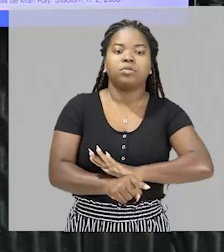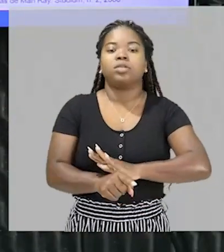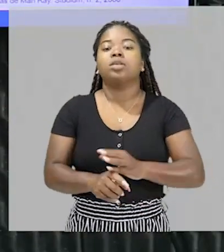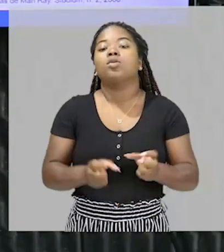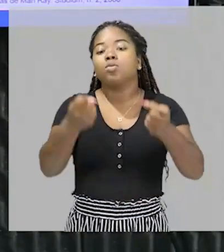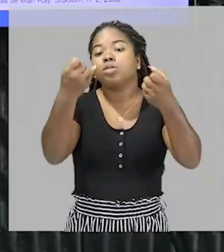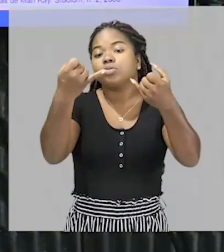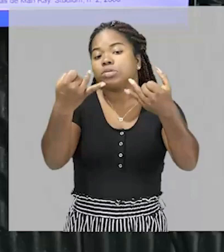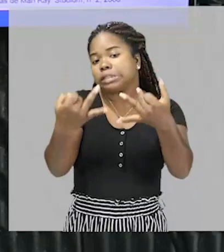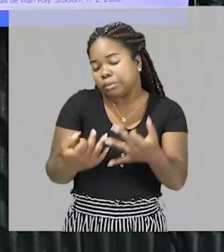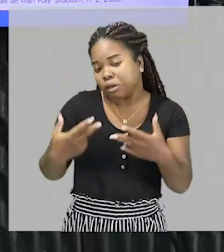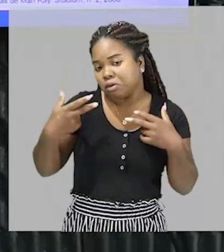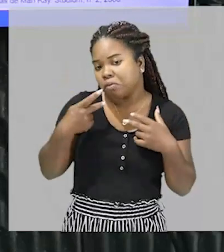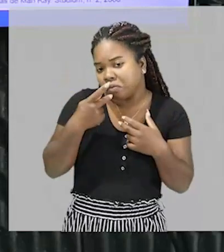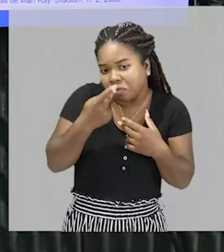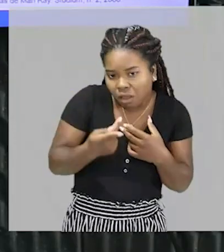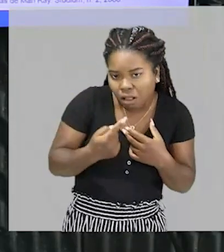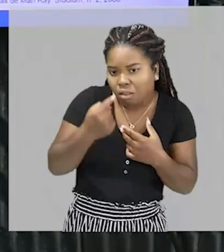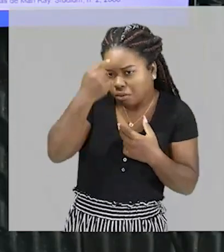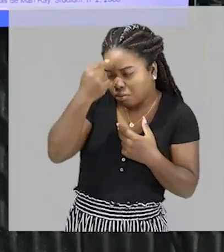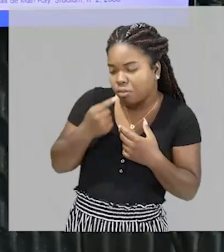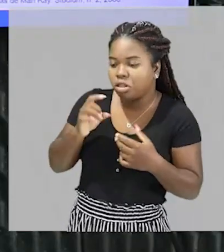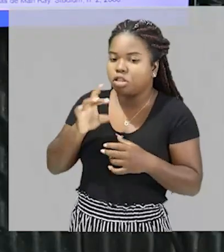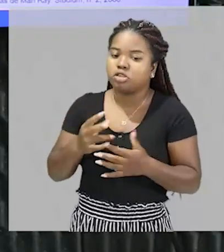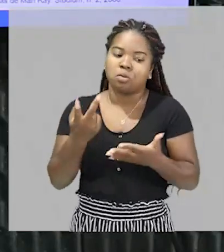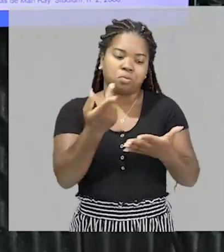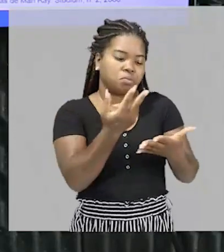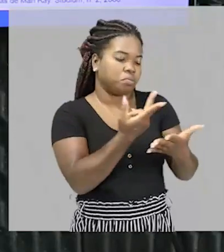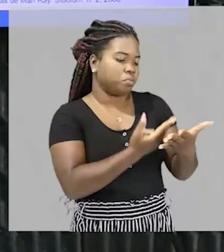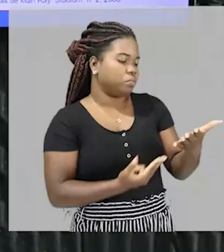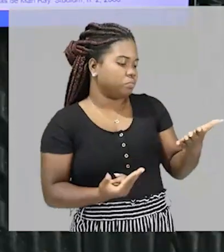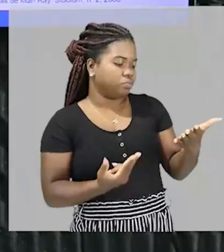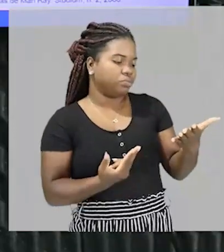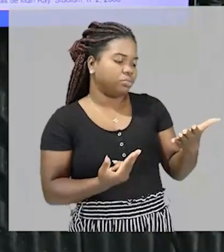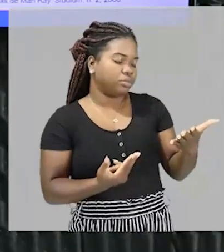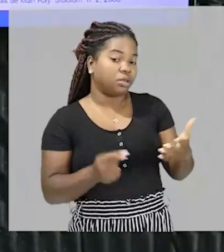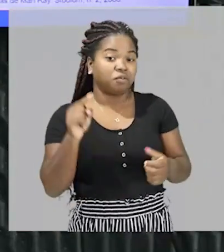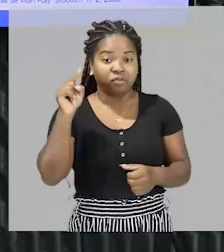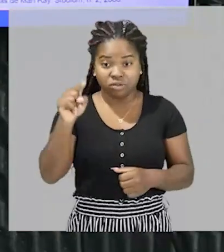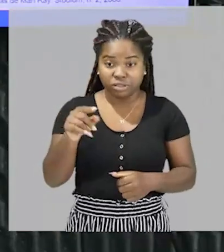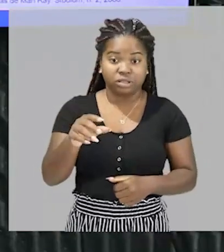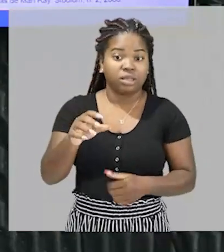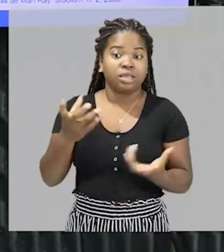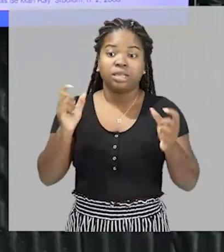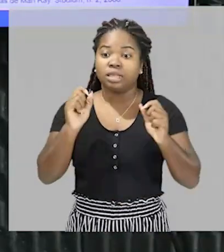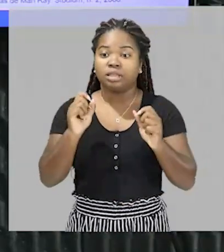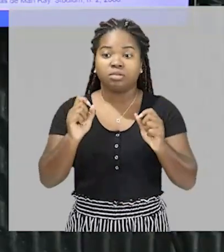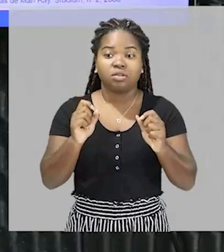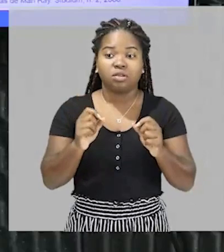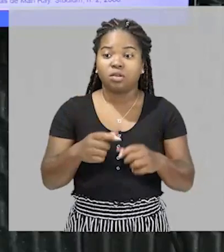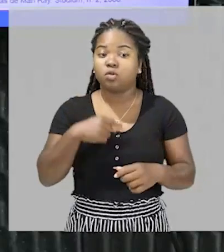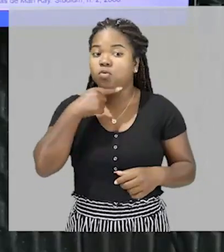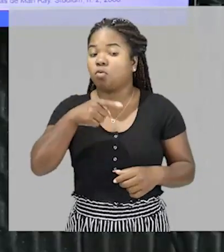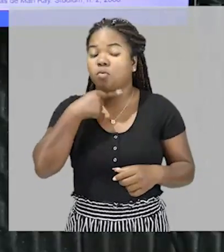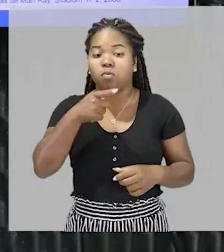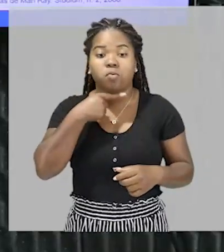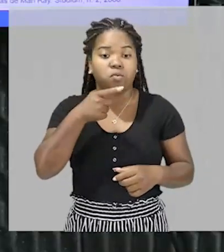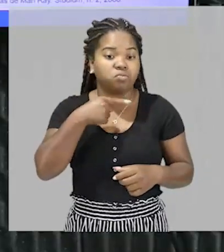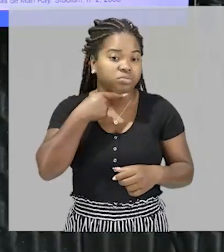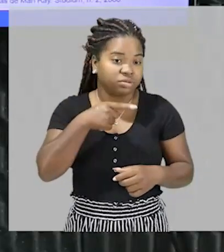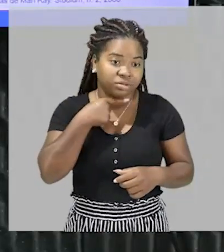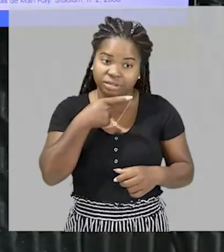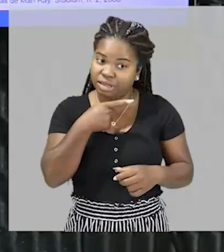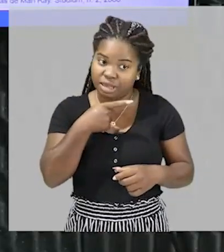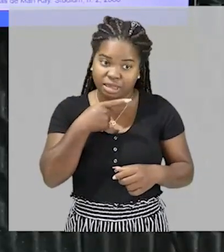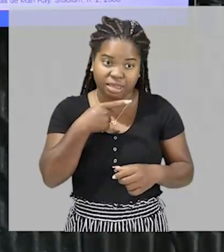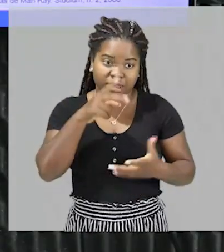foto, de um desenho, né? Você é analfabeto visual. Corre lá na plataforma Gonçalves Dias, que nós temos vários vídeos sobre